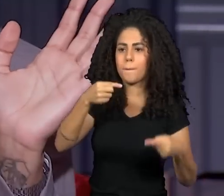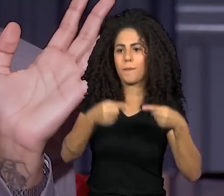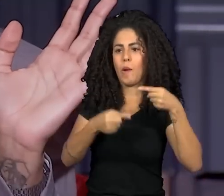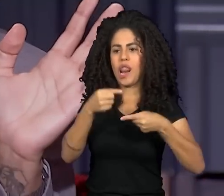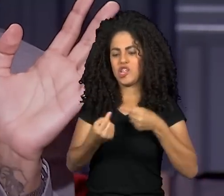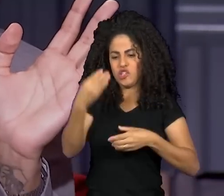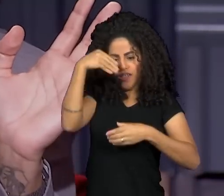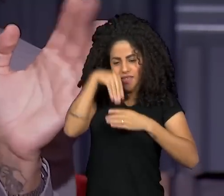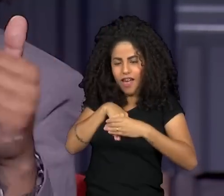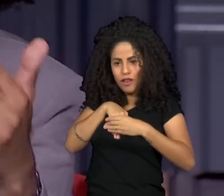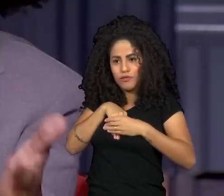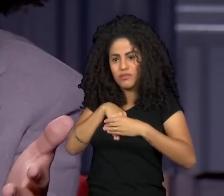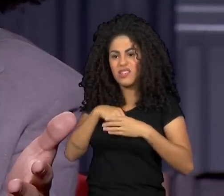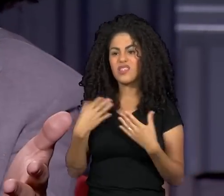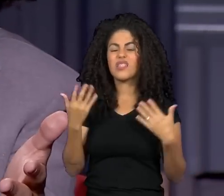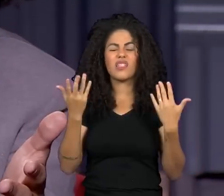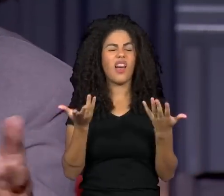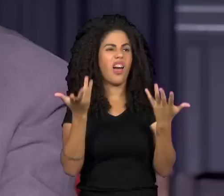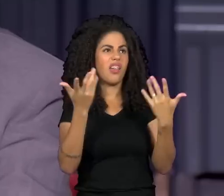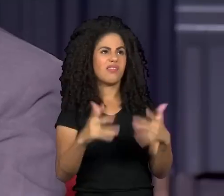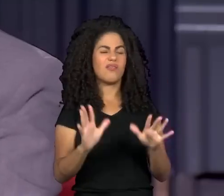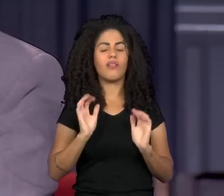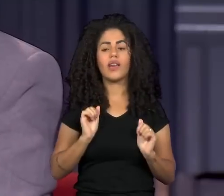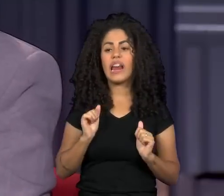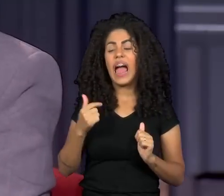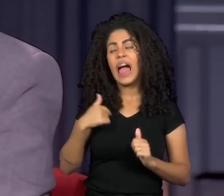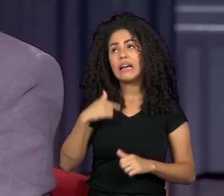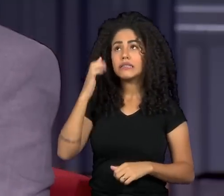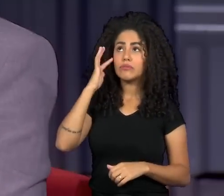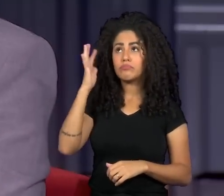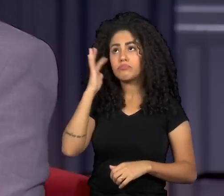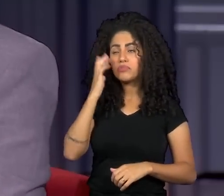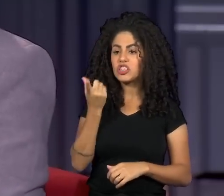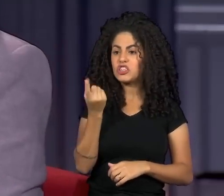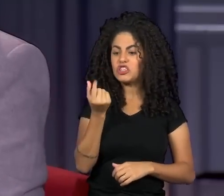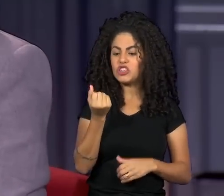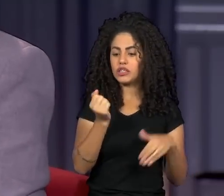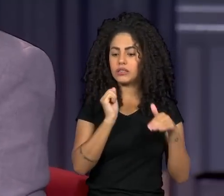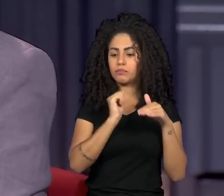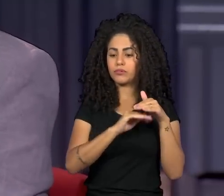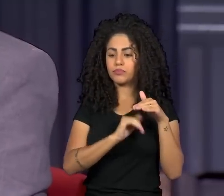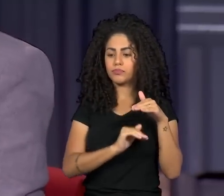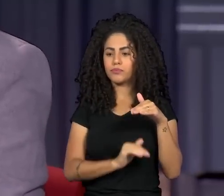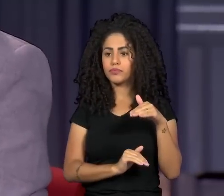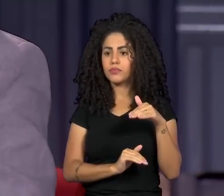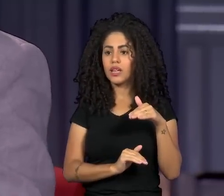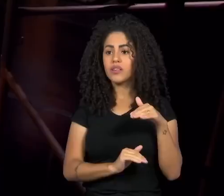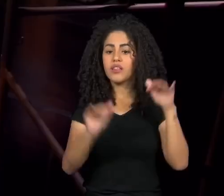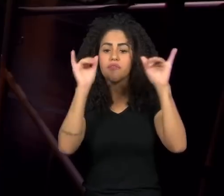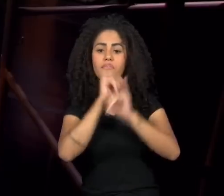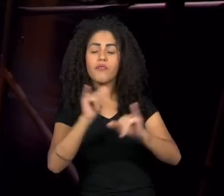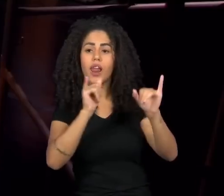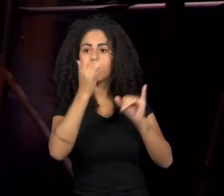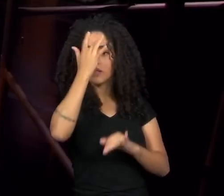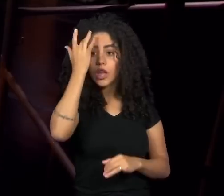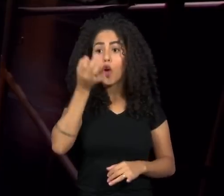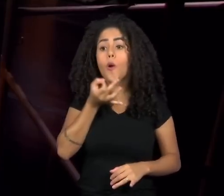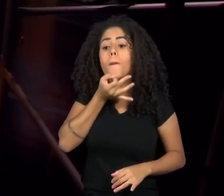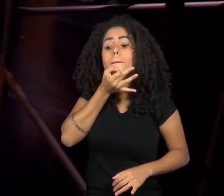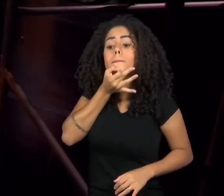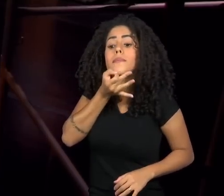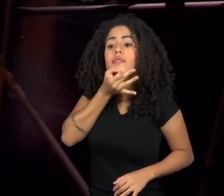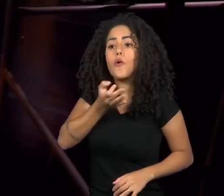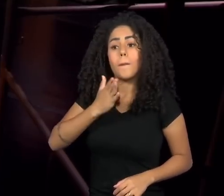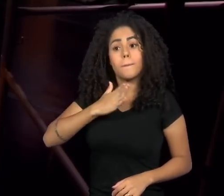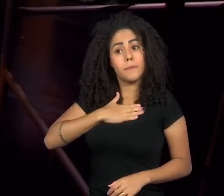adianta você querer viver uma neutralidade para ganhar dinheiro e no final das contas você tá falando para todo mundo e, na minha opinião, como